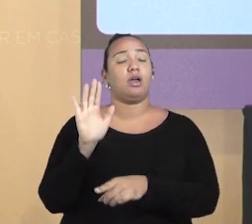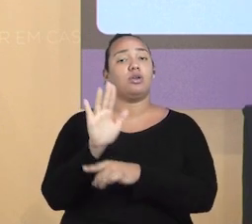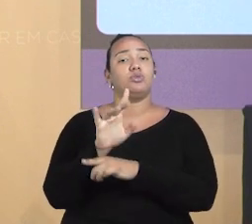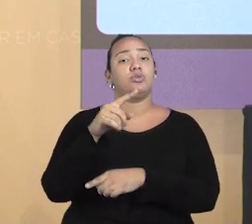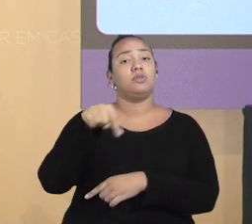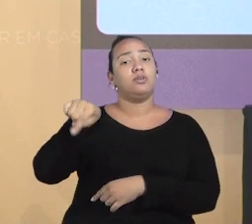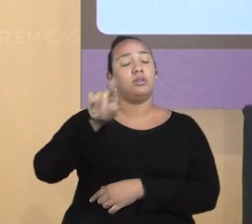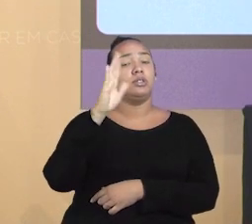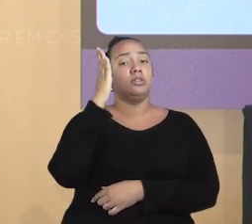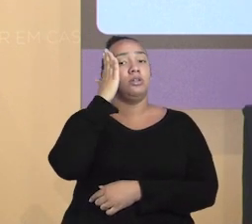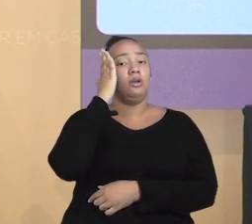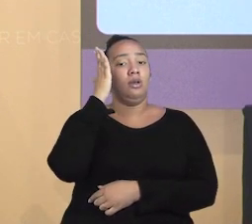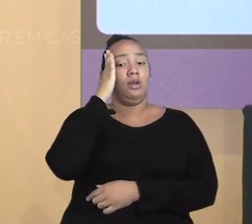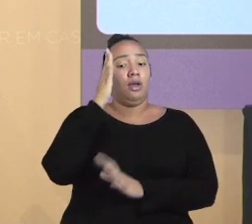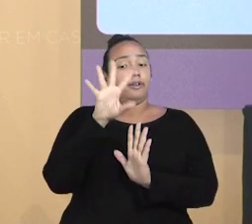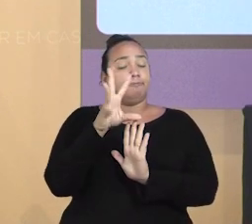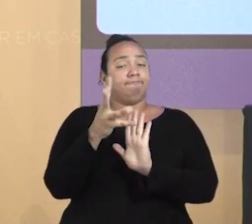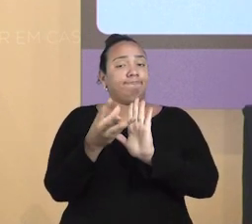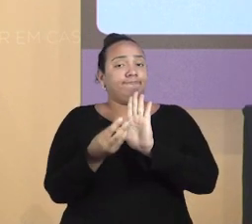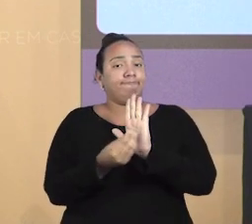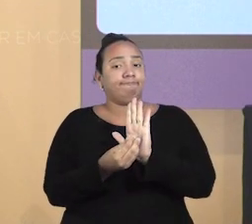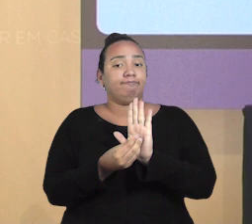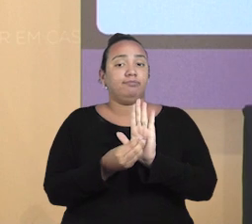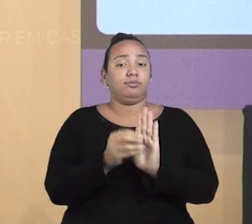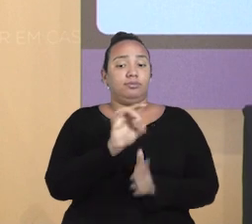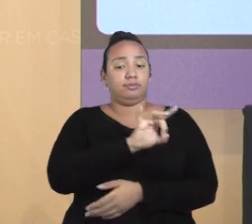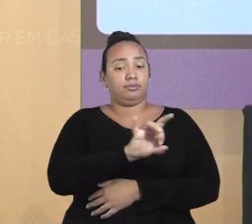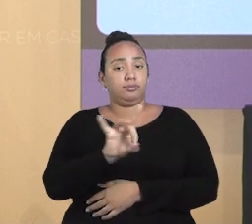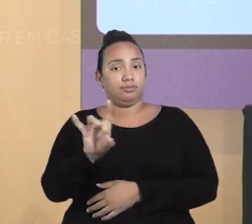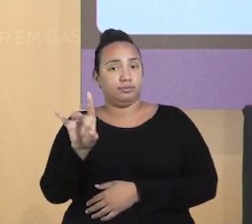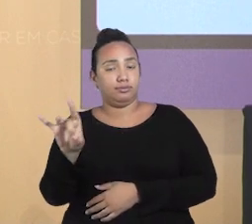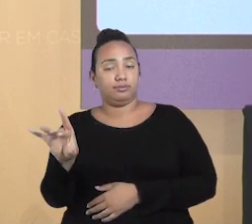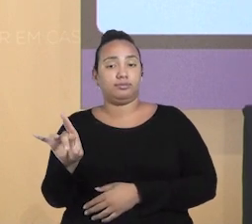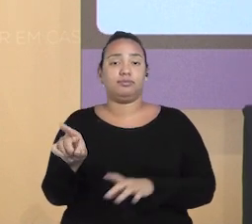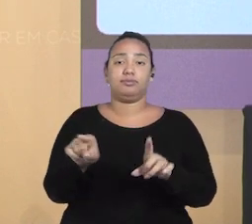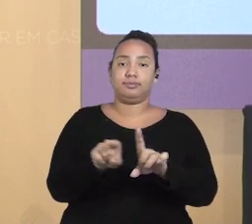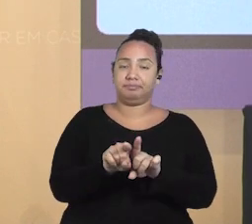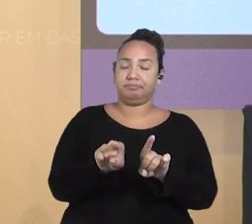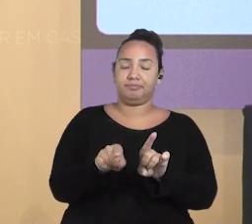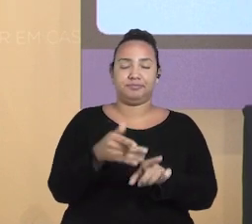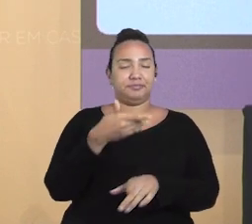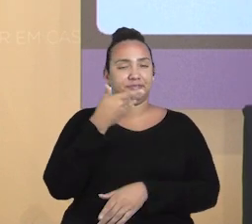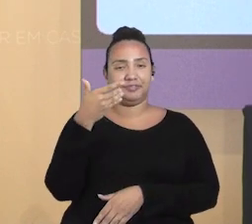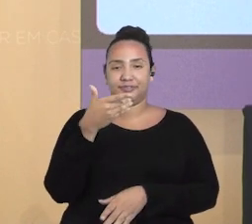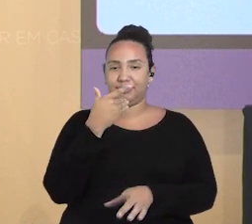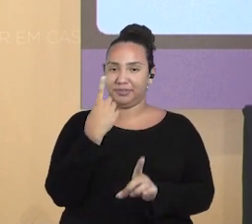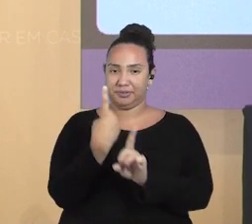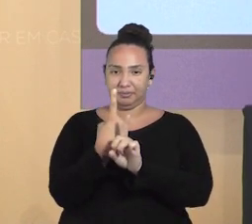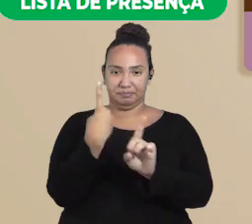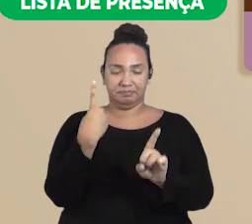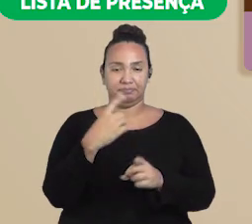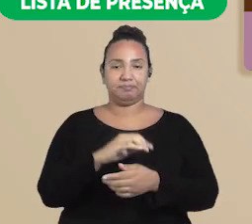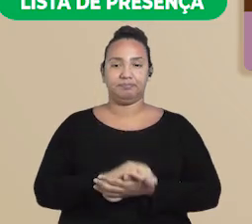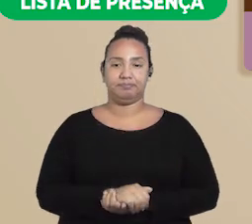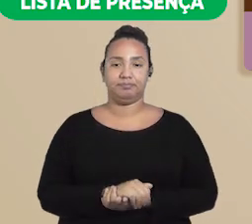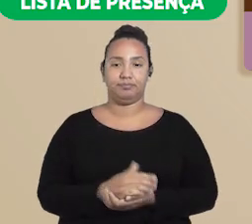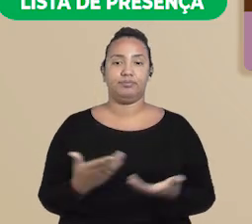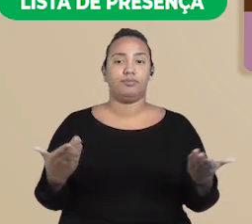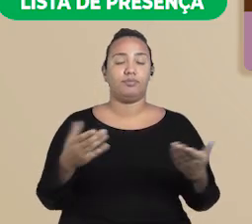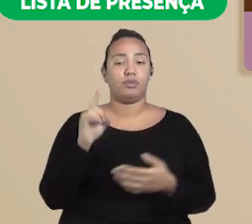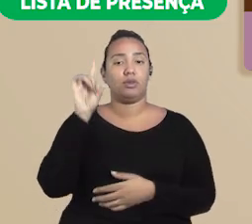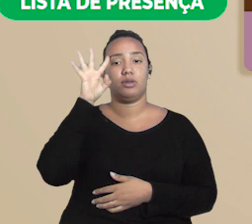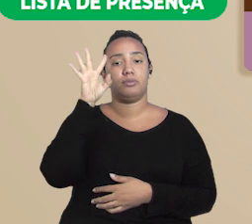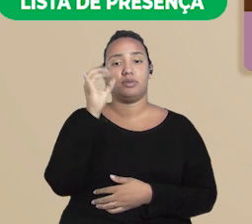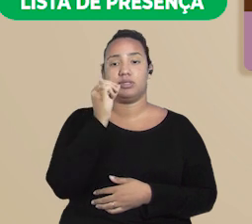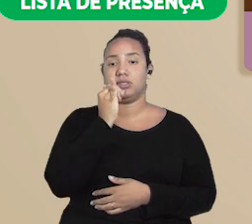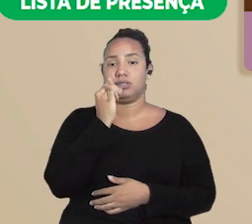irá ajudar você a saber quais as unidades de medida de cada um e com muito mais facilidade. Agora